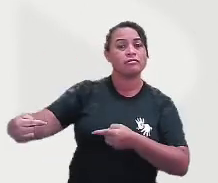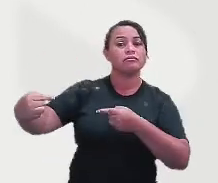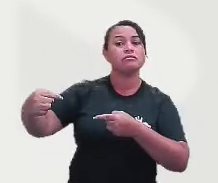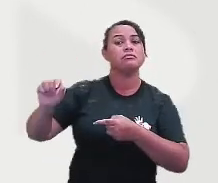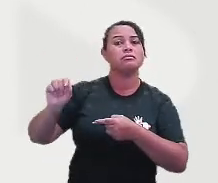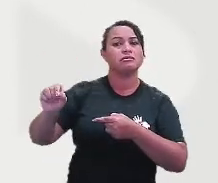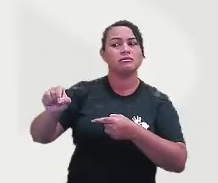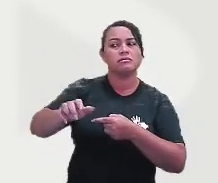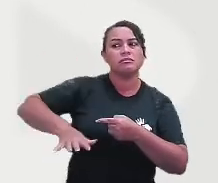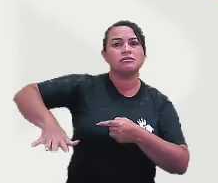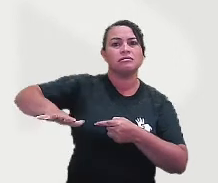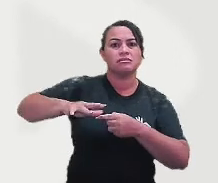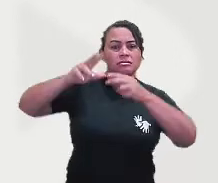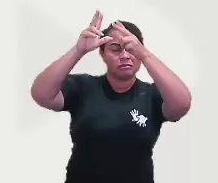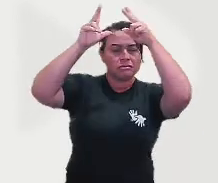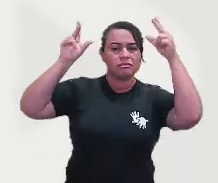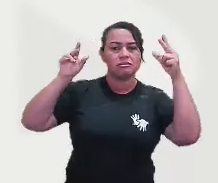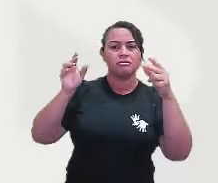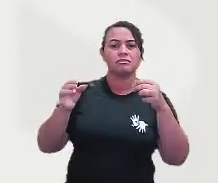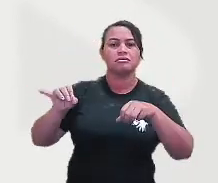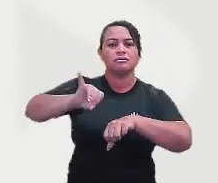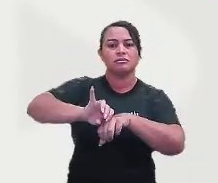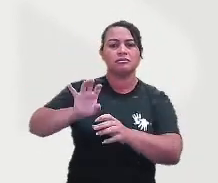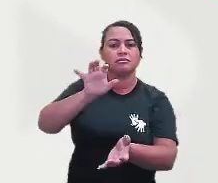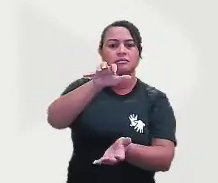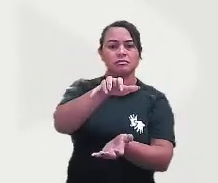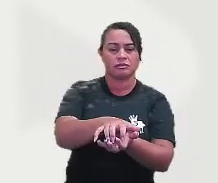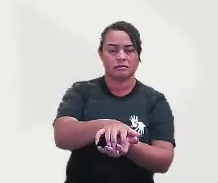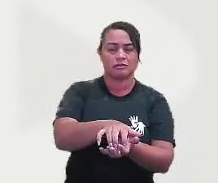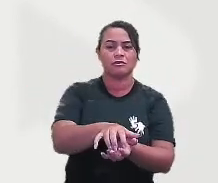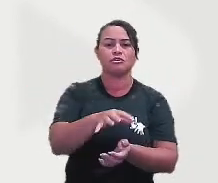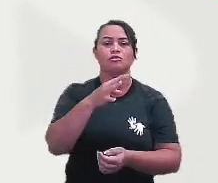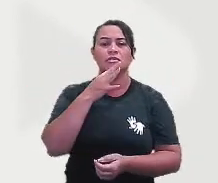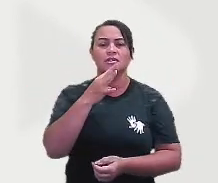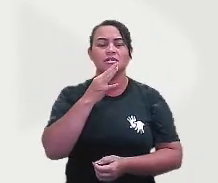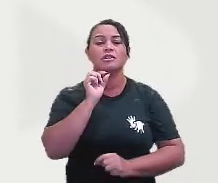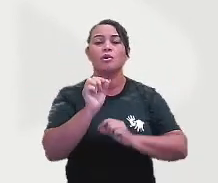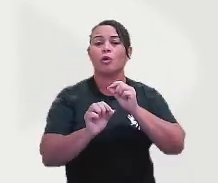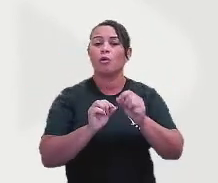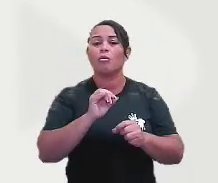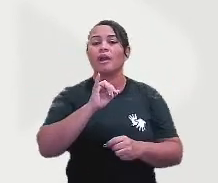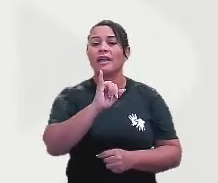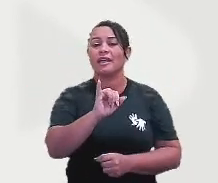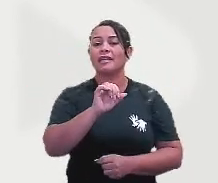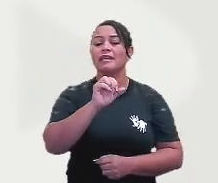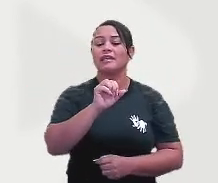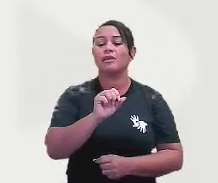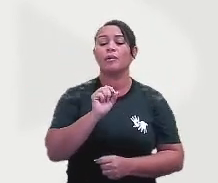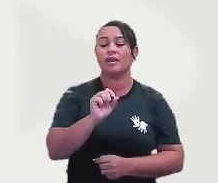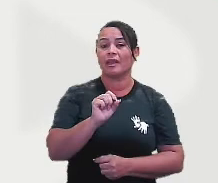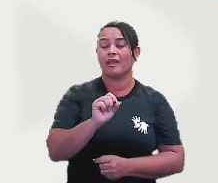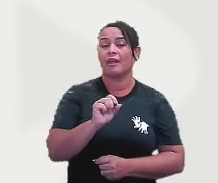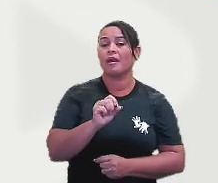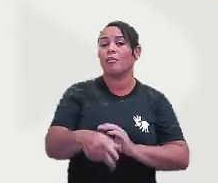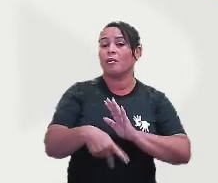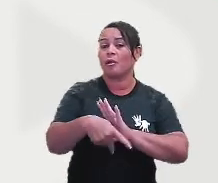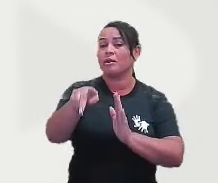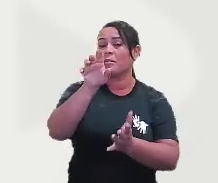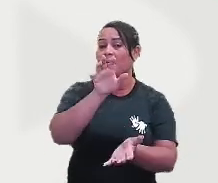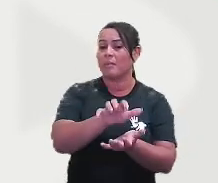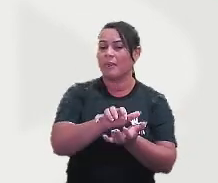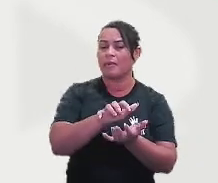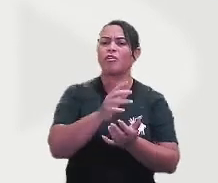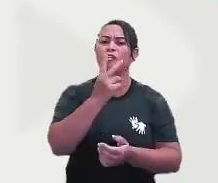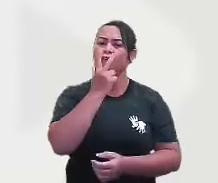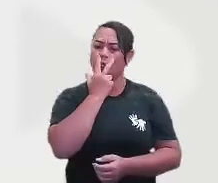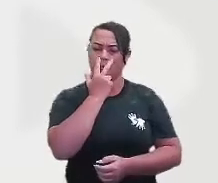Pernambuco, que ficou conhecido como Insurreição Pernambucana. Vejam aí que Vitória de Santo Antão